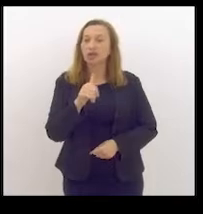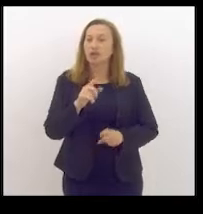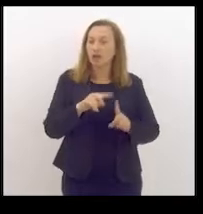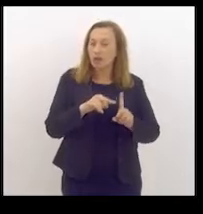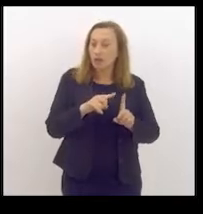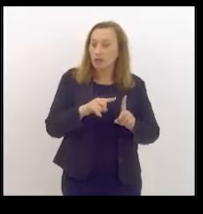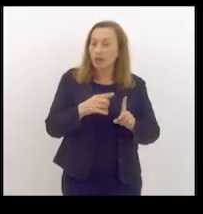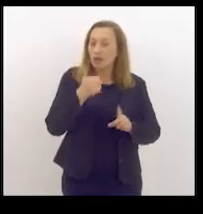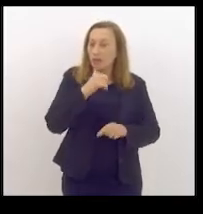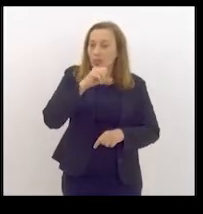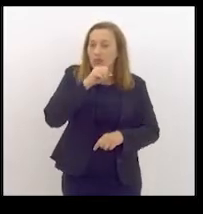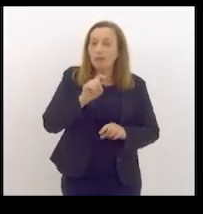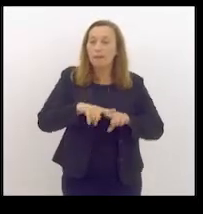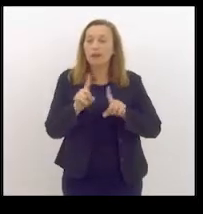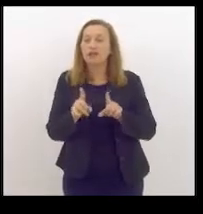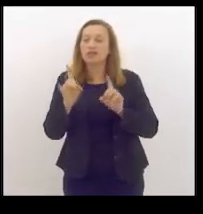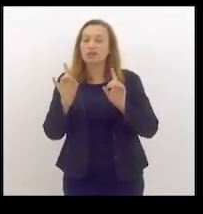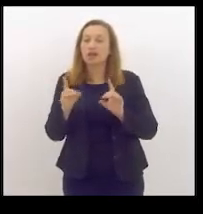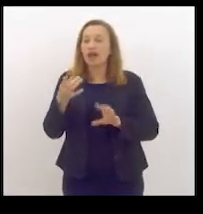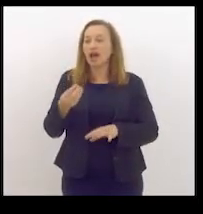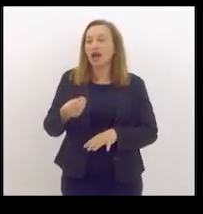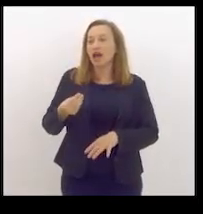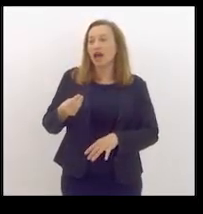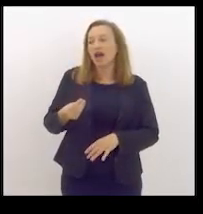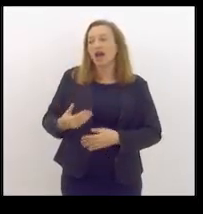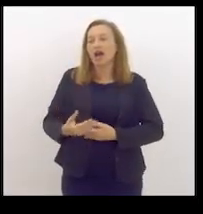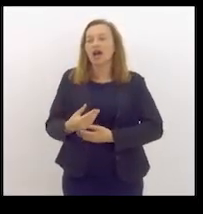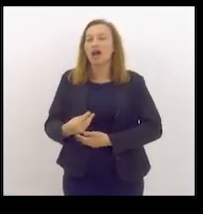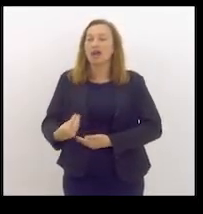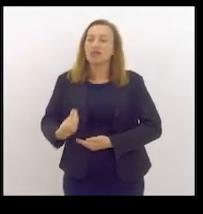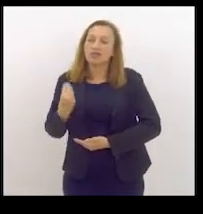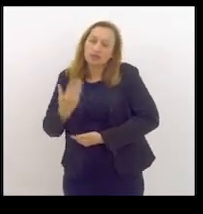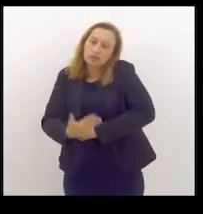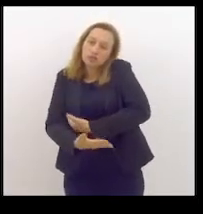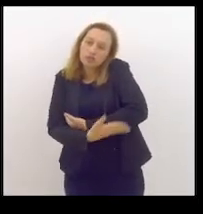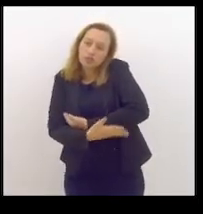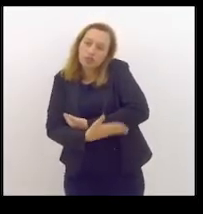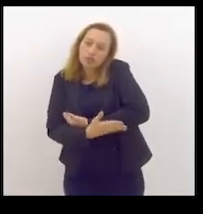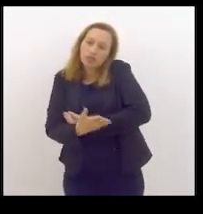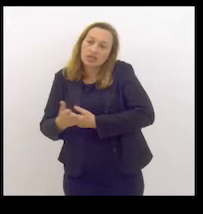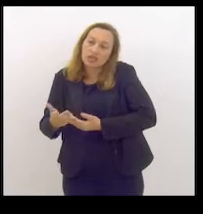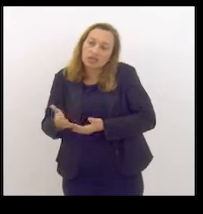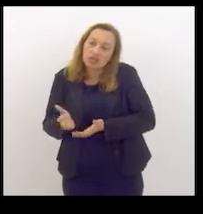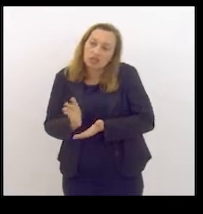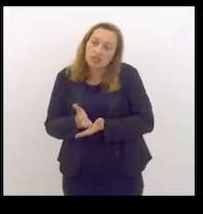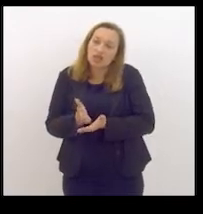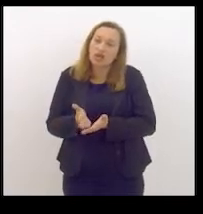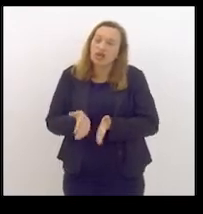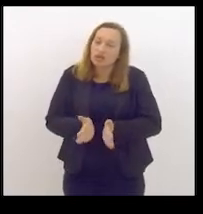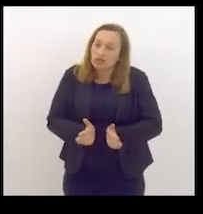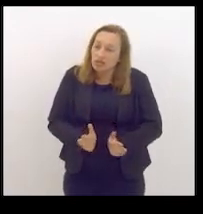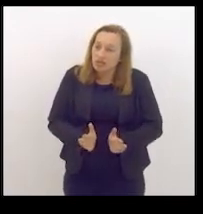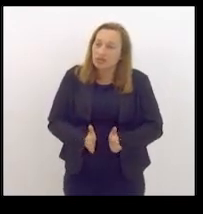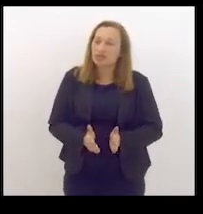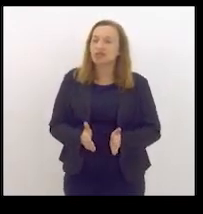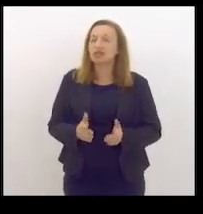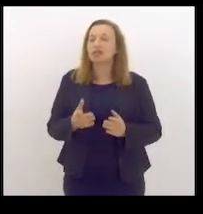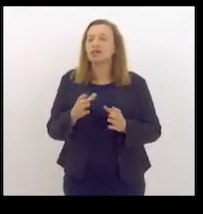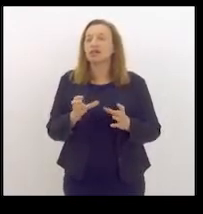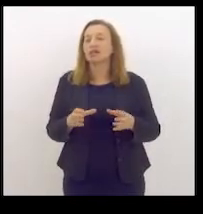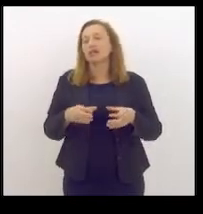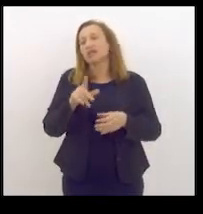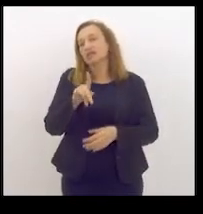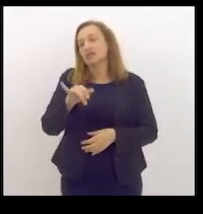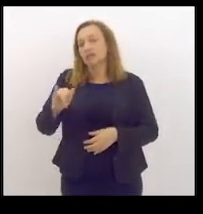mãe mas especialmente a vida daqueles pequenos que ainda estão nascendo ou essa CPI foi fruto